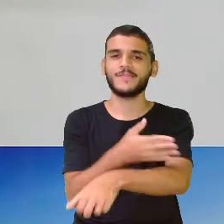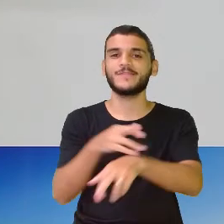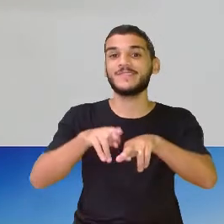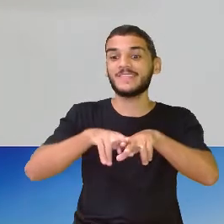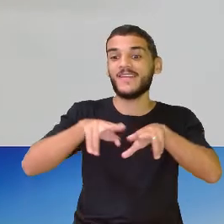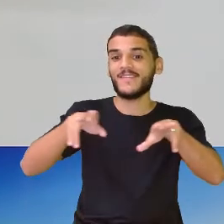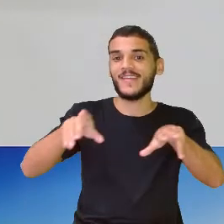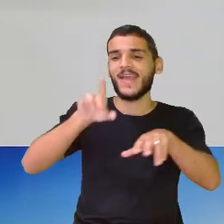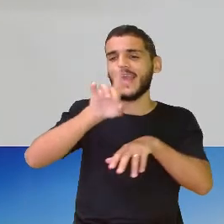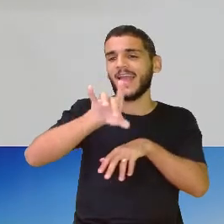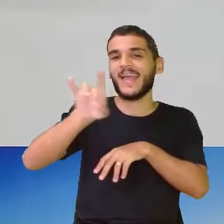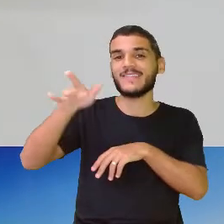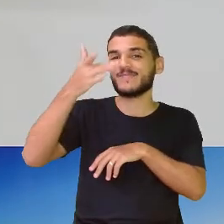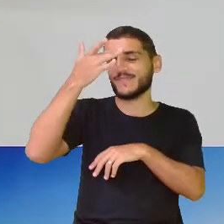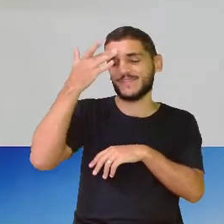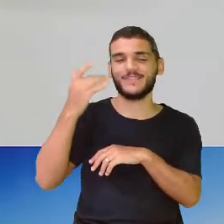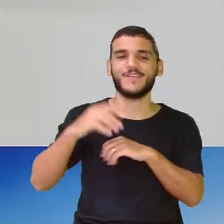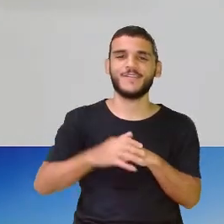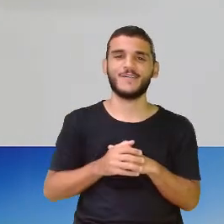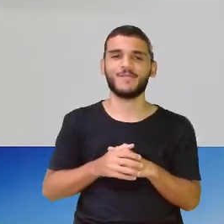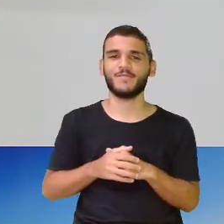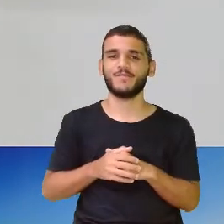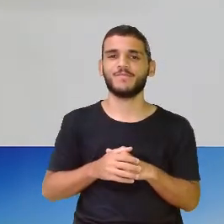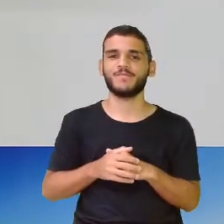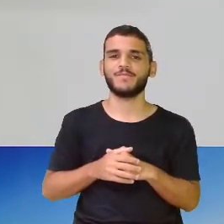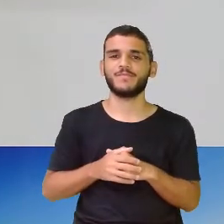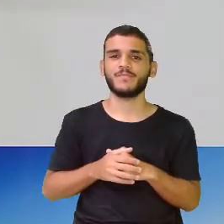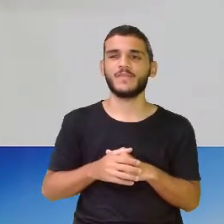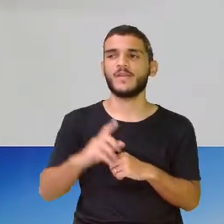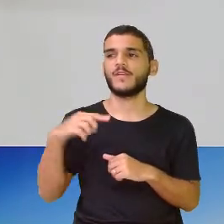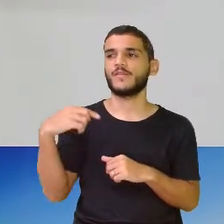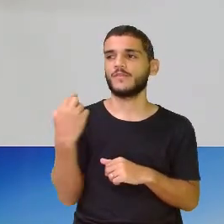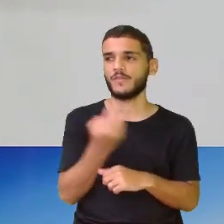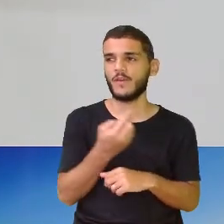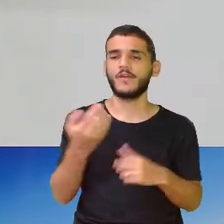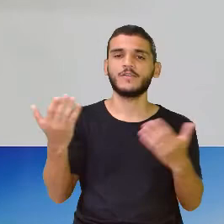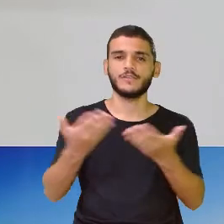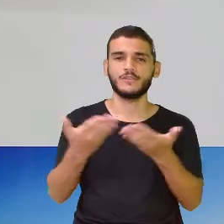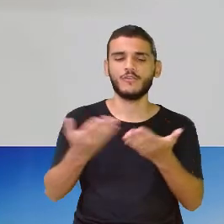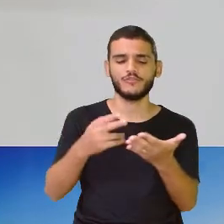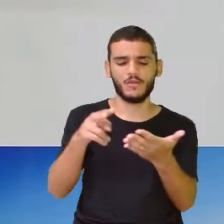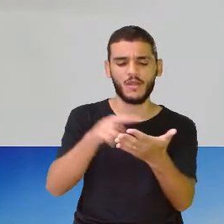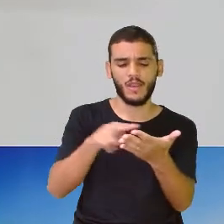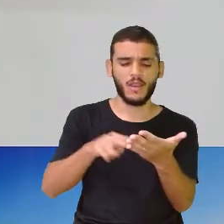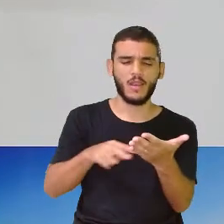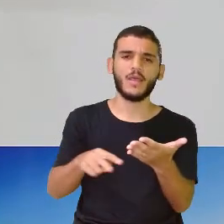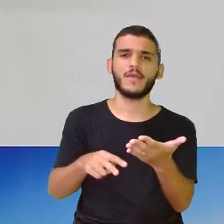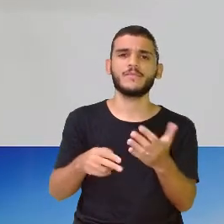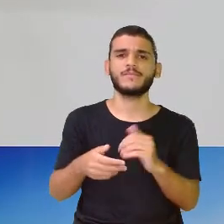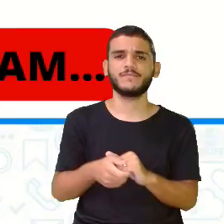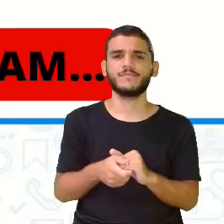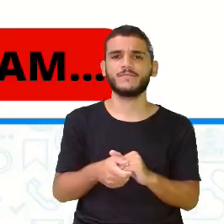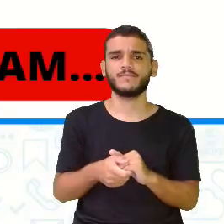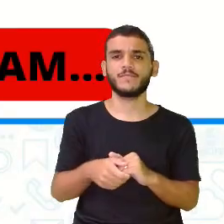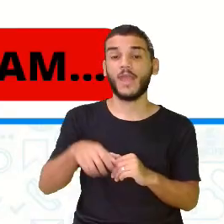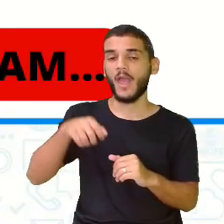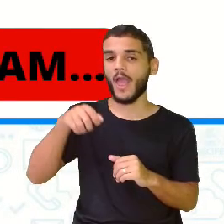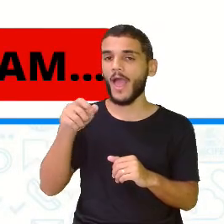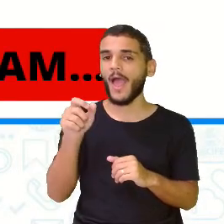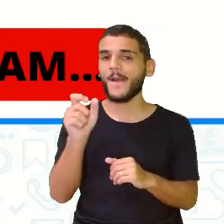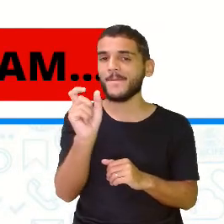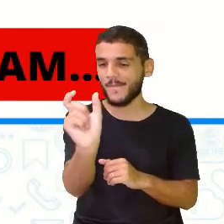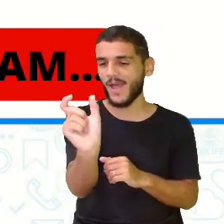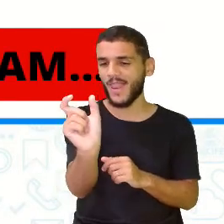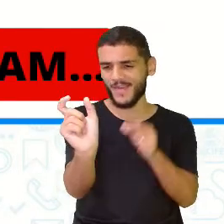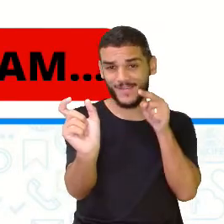tá? Então, é sobre isso que a gente vai ler hoje. Ele fala o quê? Que as palavras